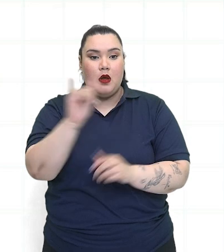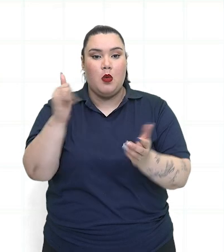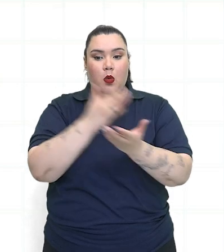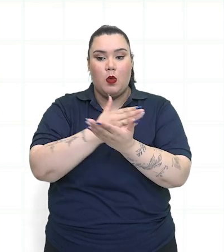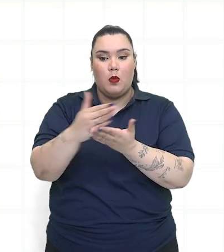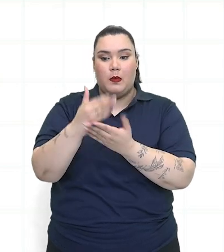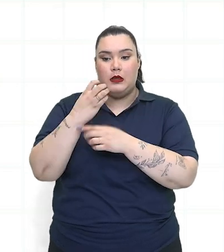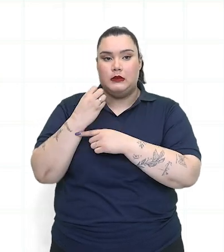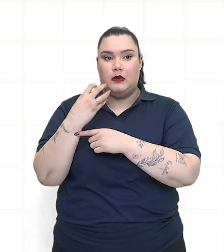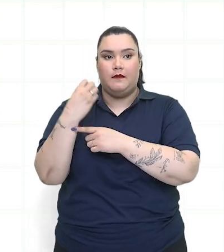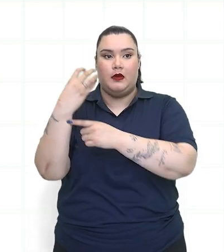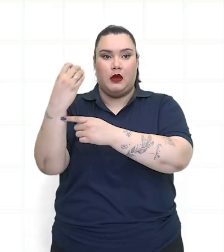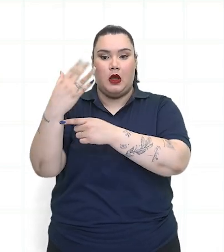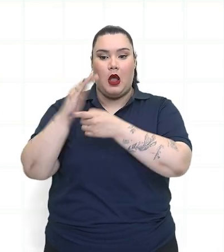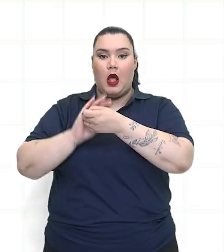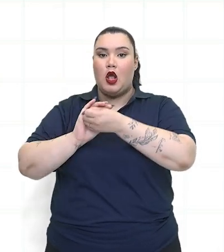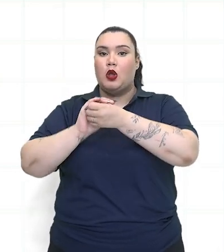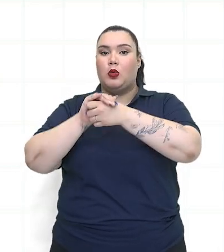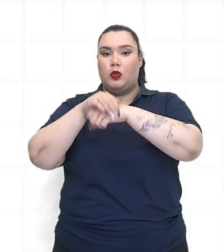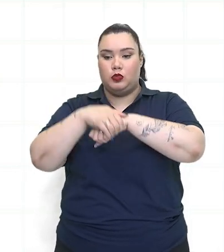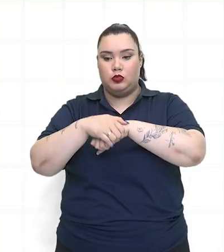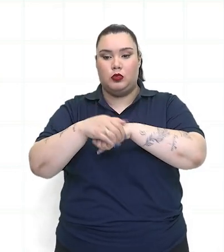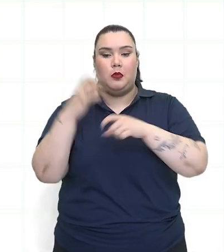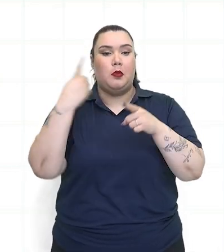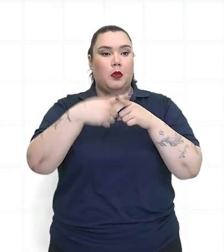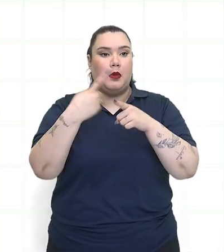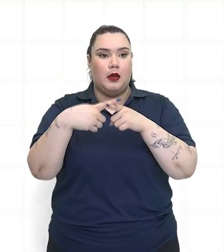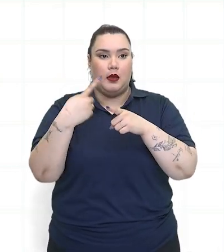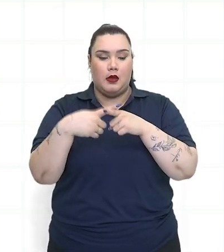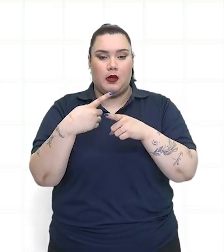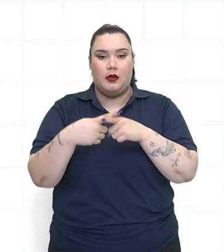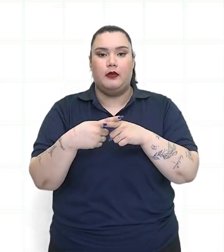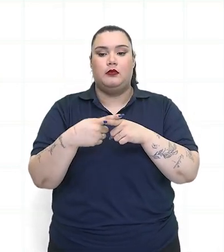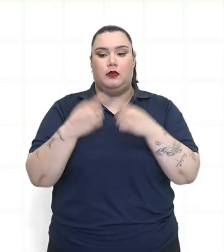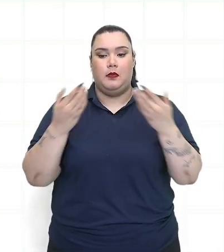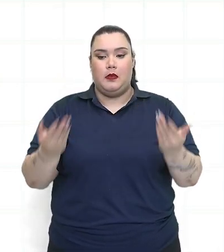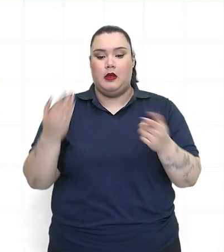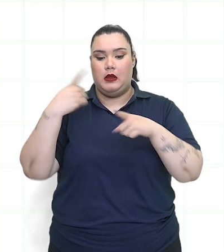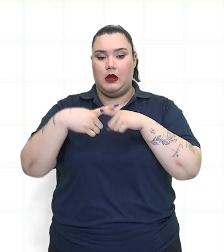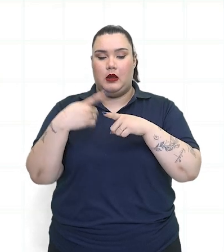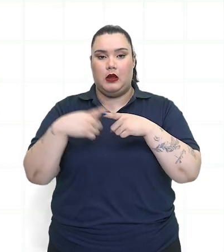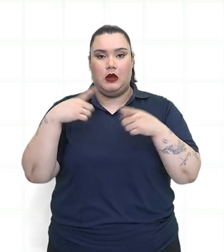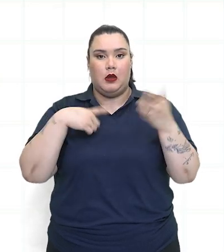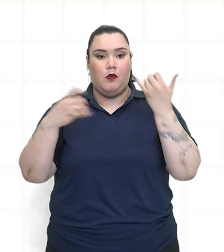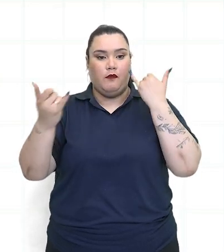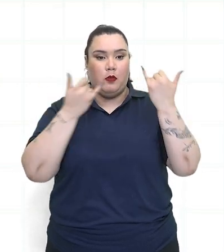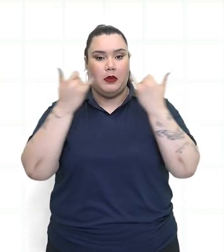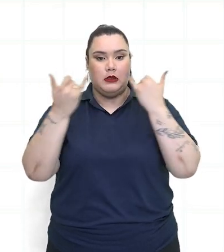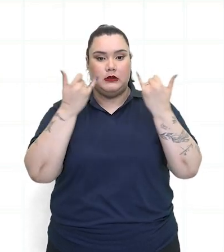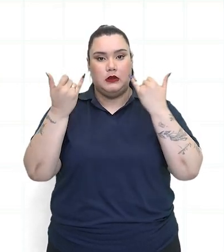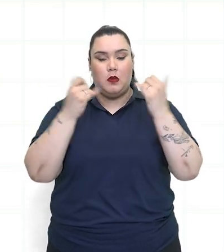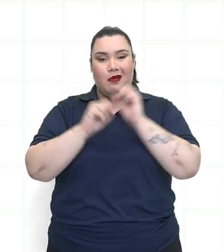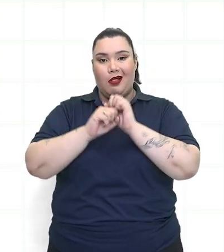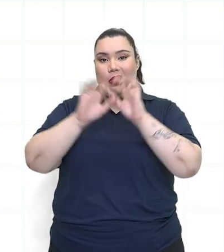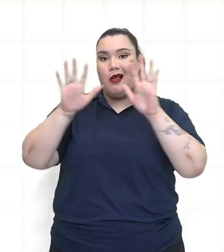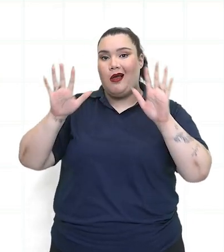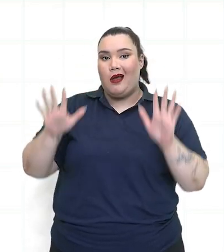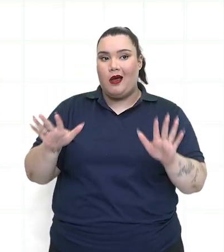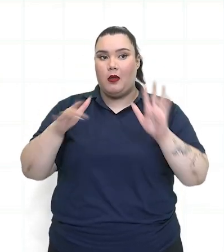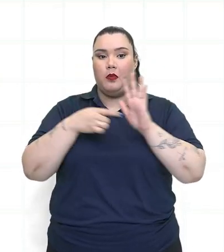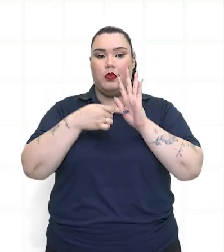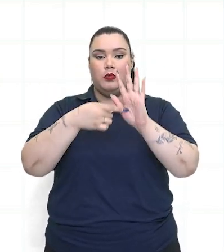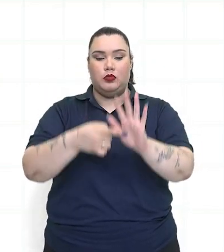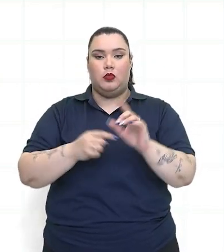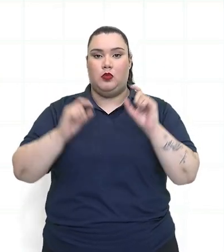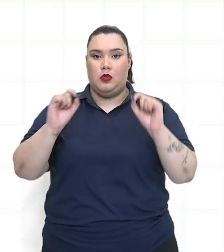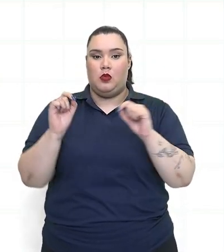iniciar a viagem à noite. Por quê? Porque lá tem uma informação explícita dizendo